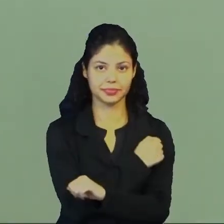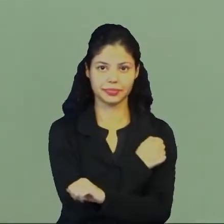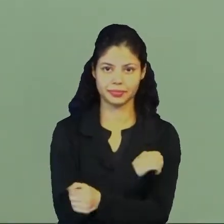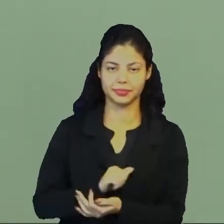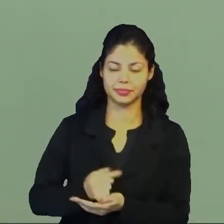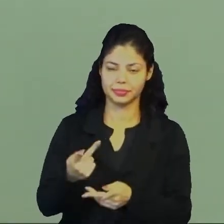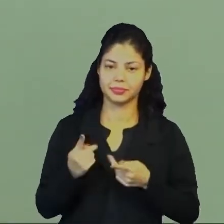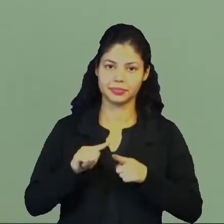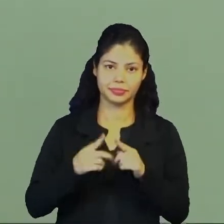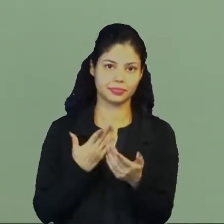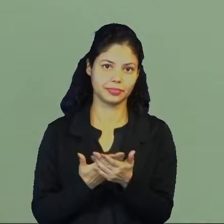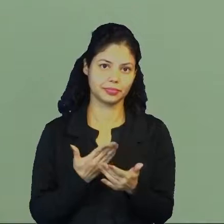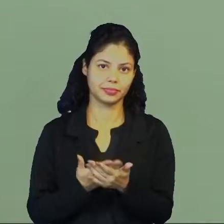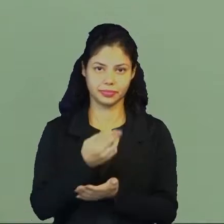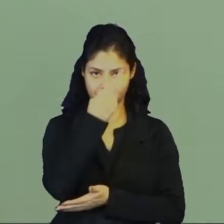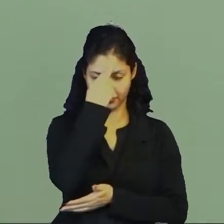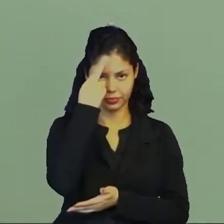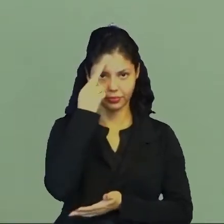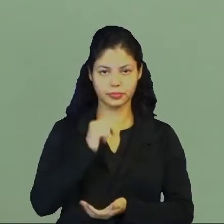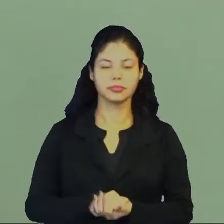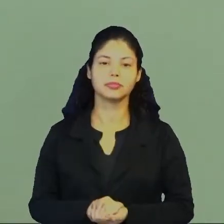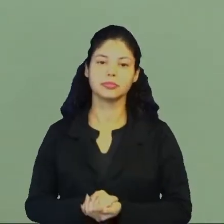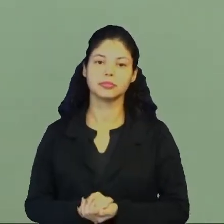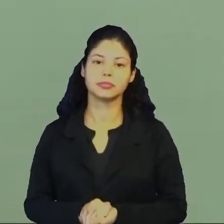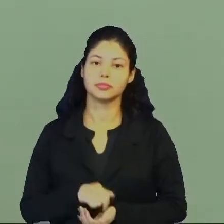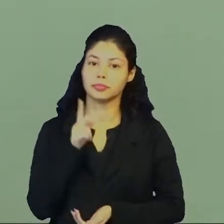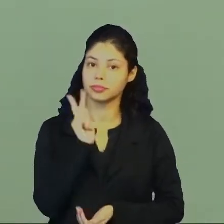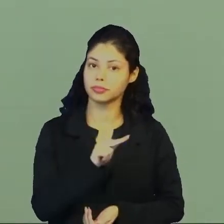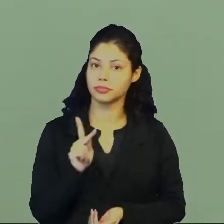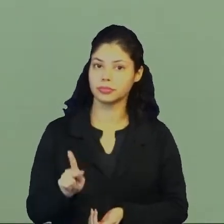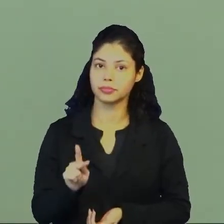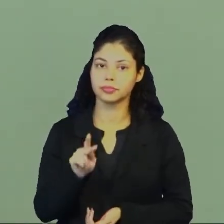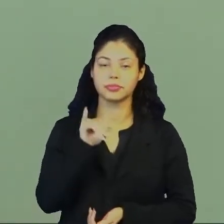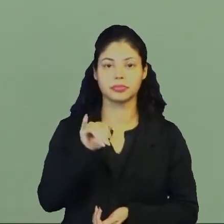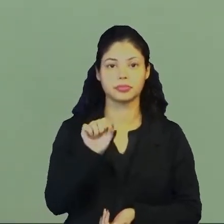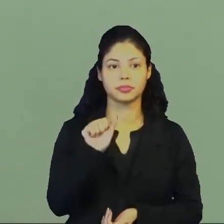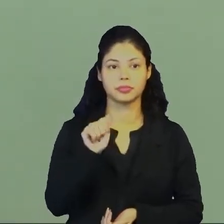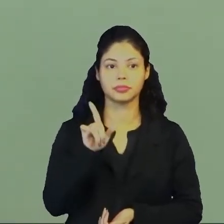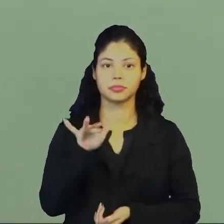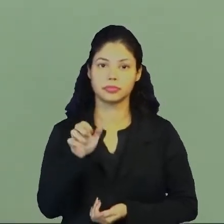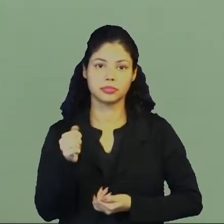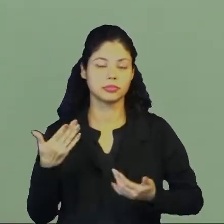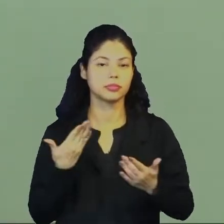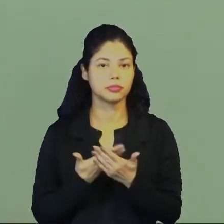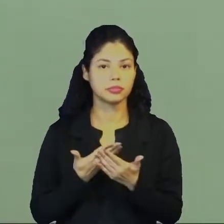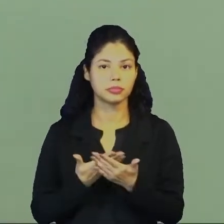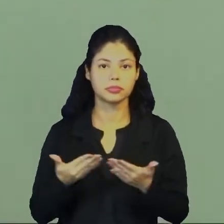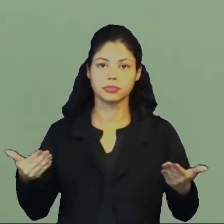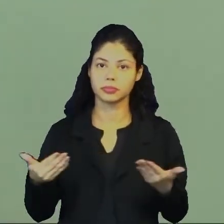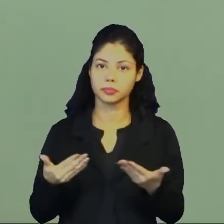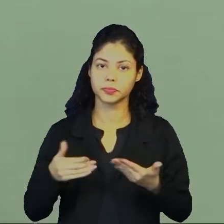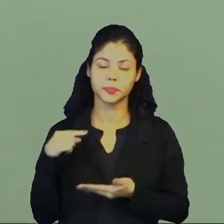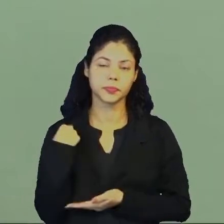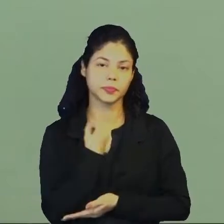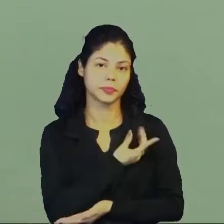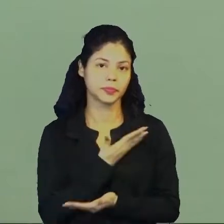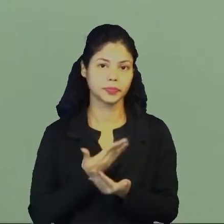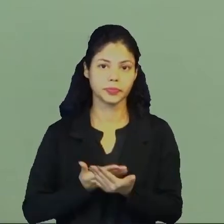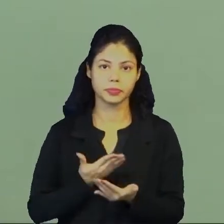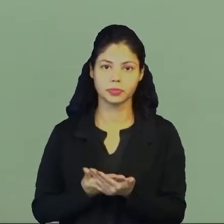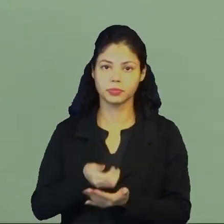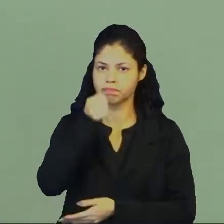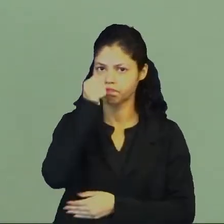alunos e alunos, bem-vindos a mais uma aula de História. Eu sou a professora Isabelle e na aula de hoje nós vamos estudar um pouco sobre os